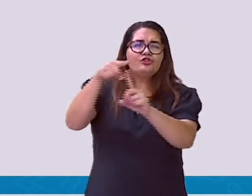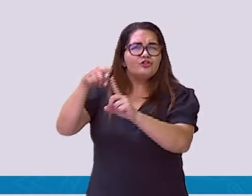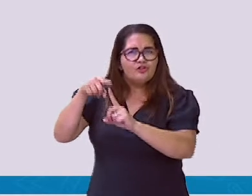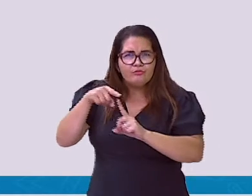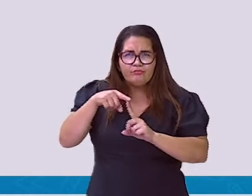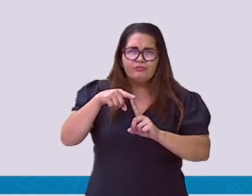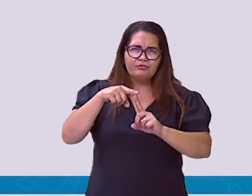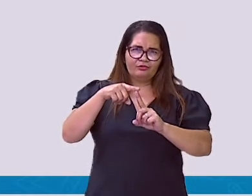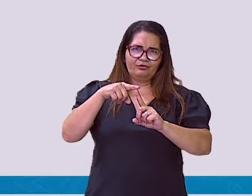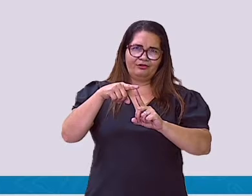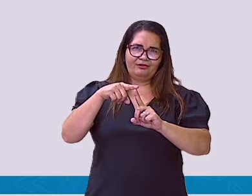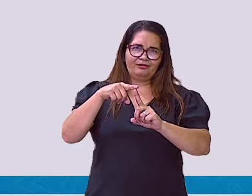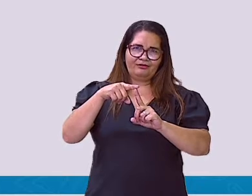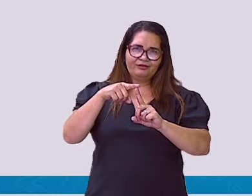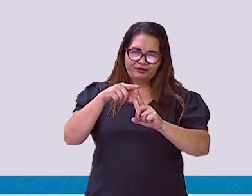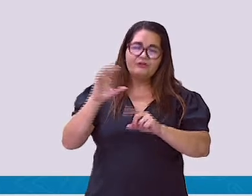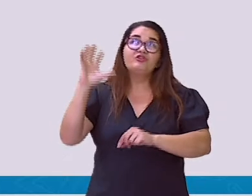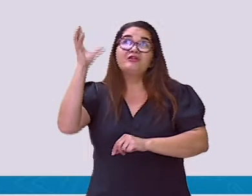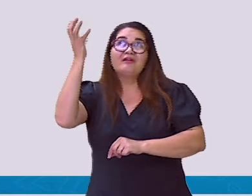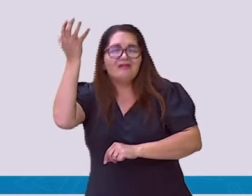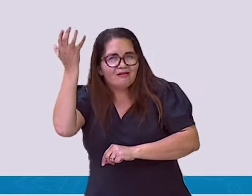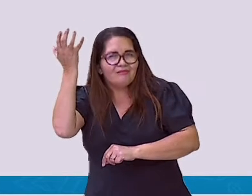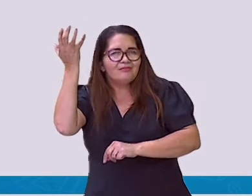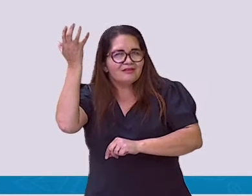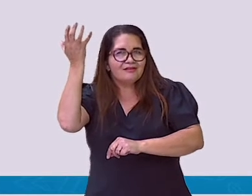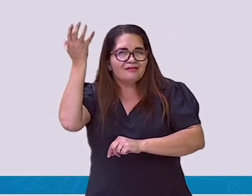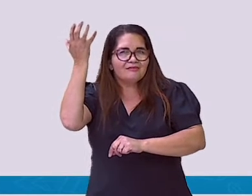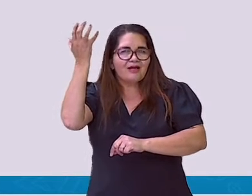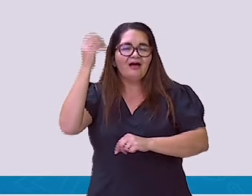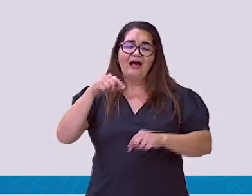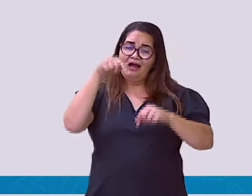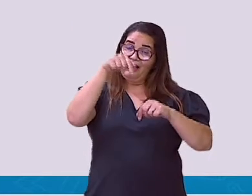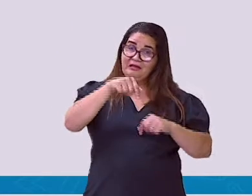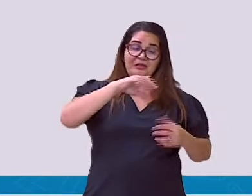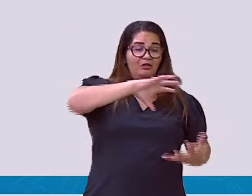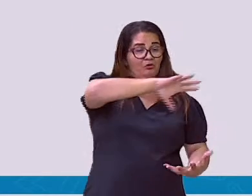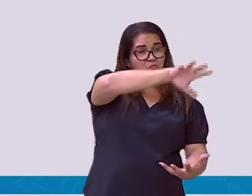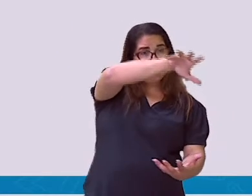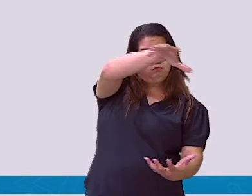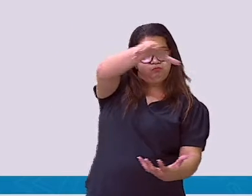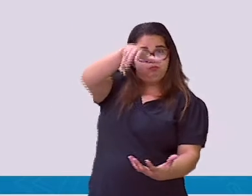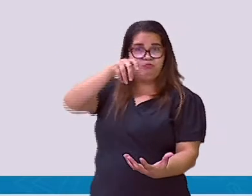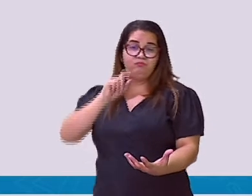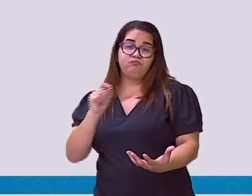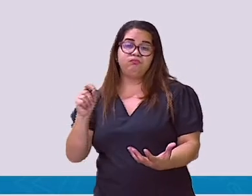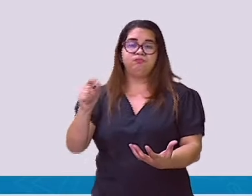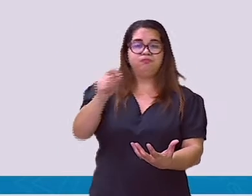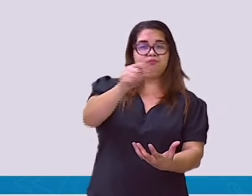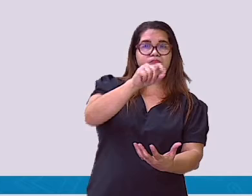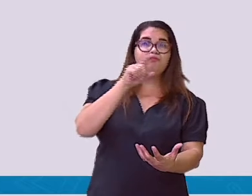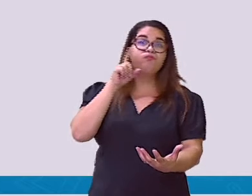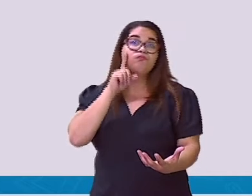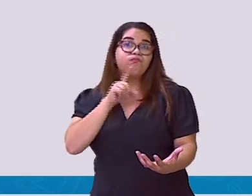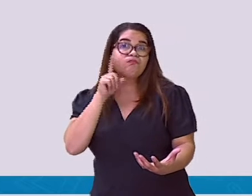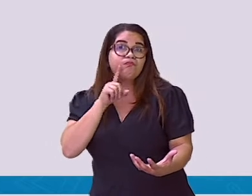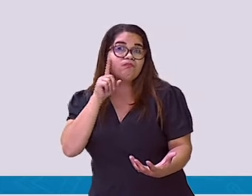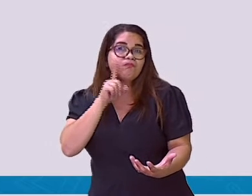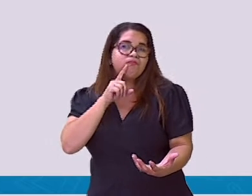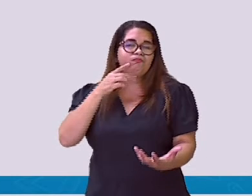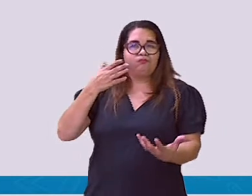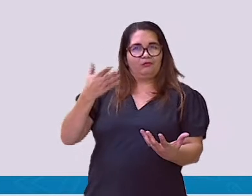praticamente de todos os tipos de climas no continente americano. E olha como que